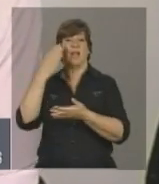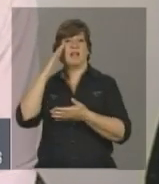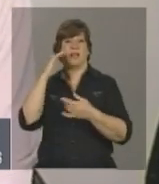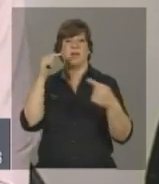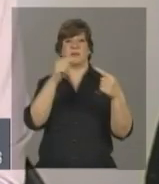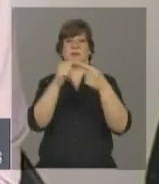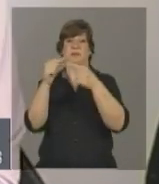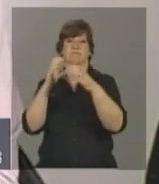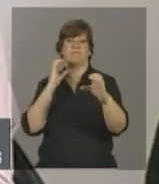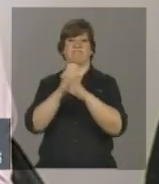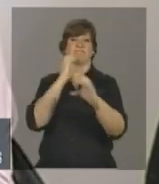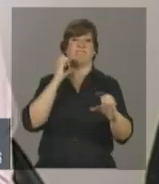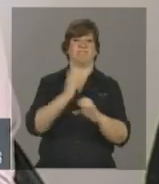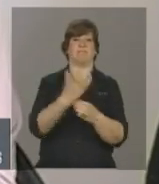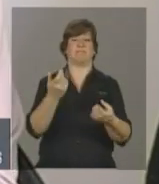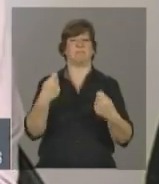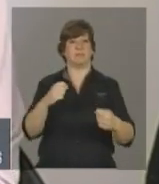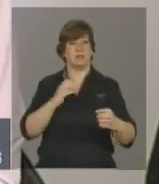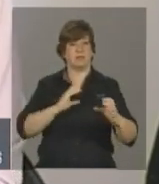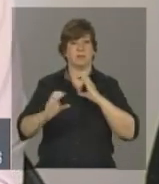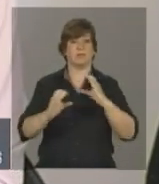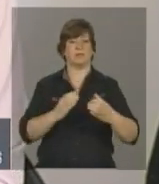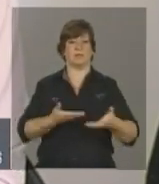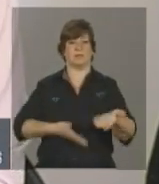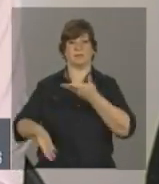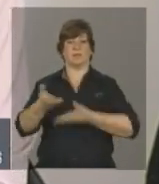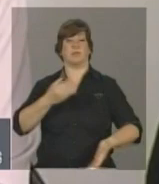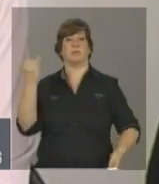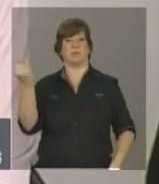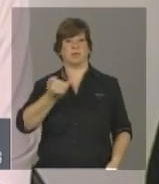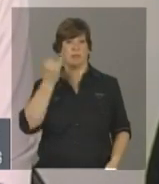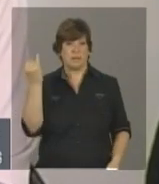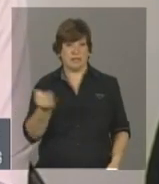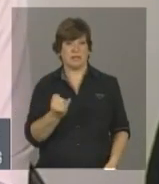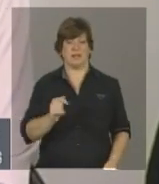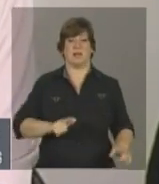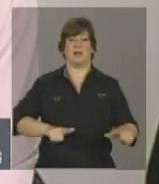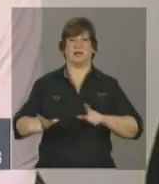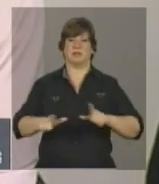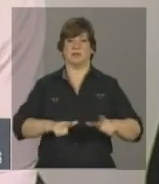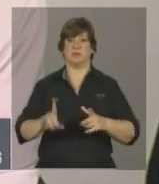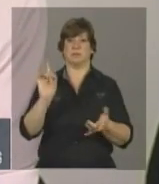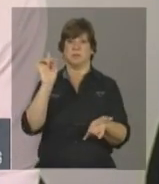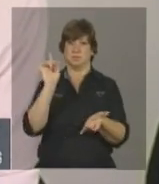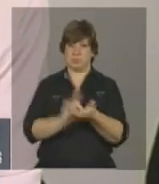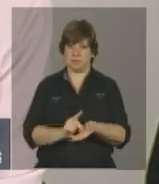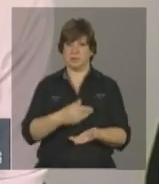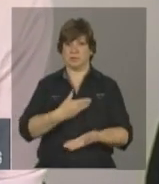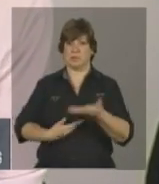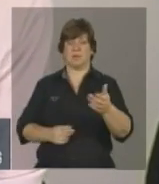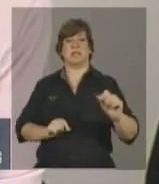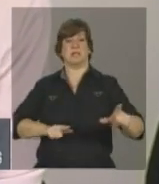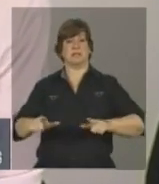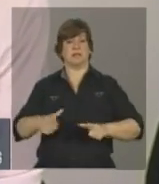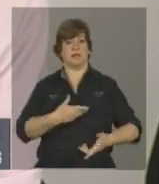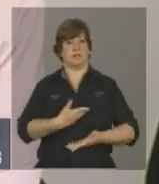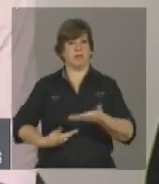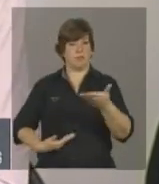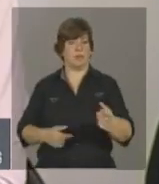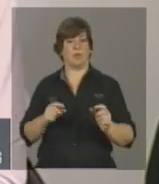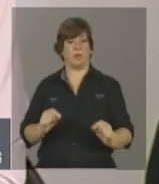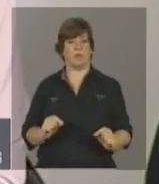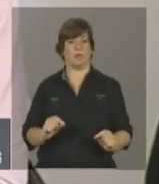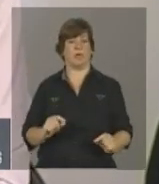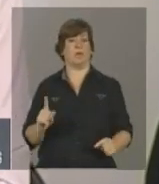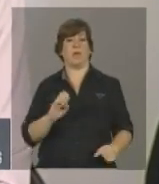da sociedade sobre a importância e a ação efetivamente pública, de serviço público, que